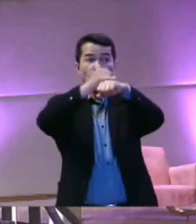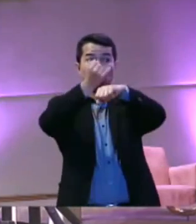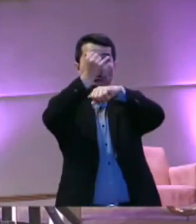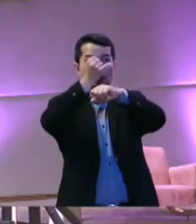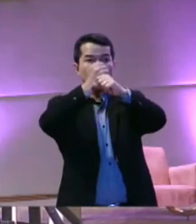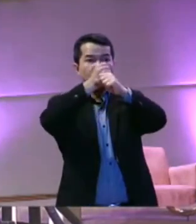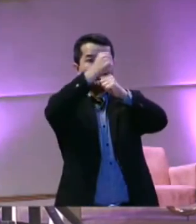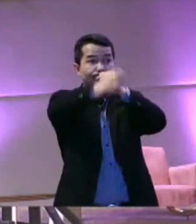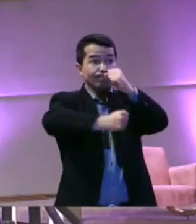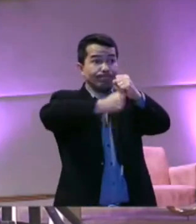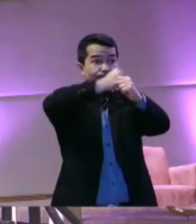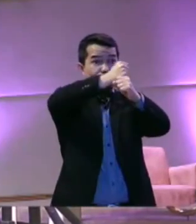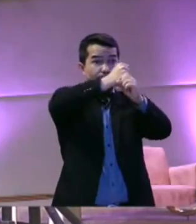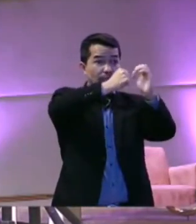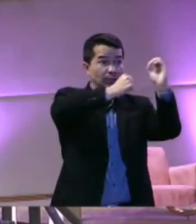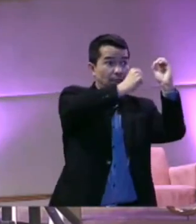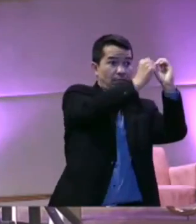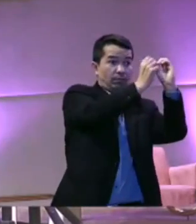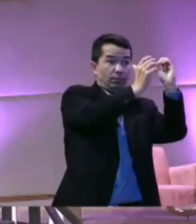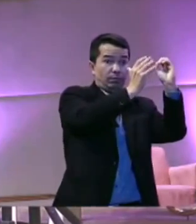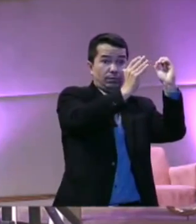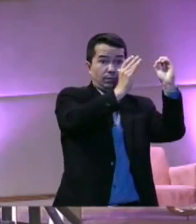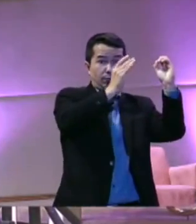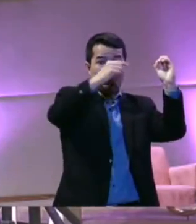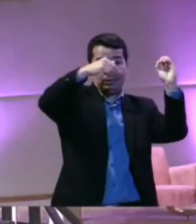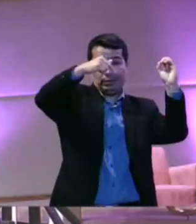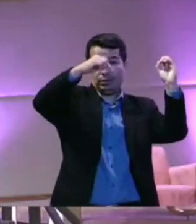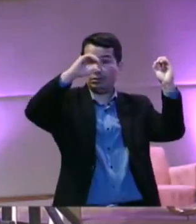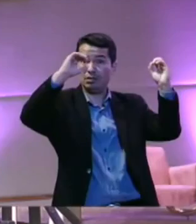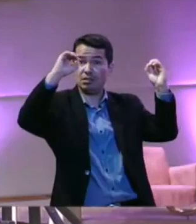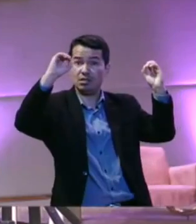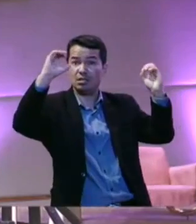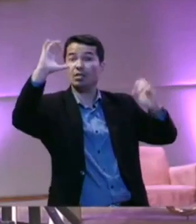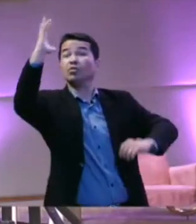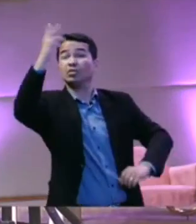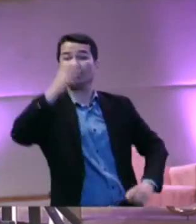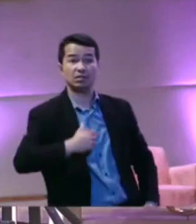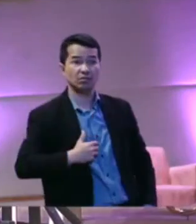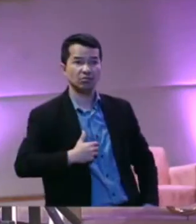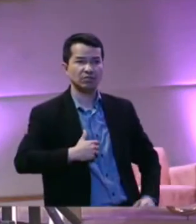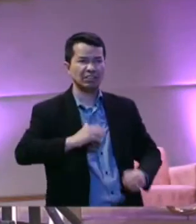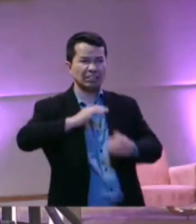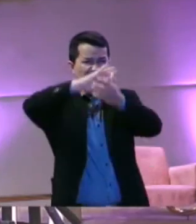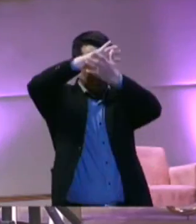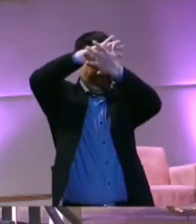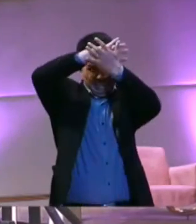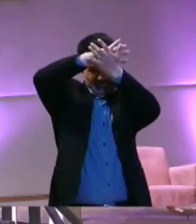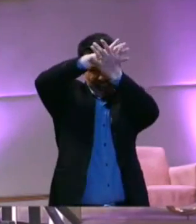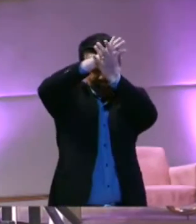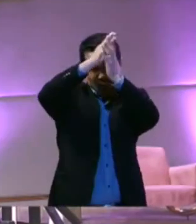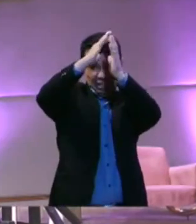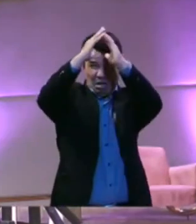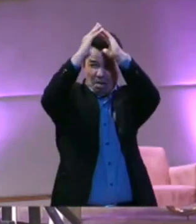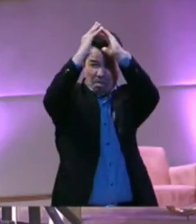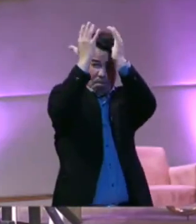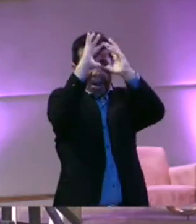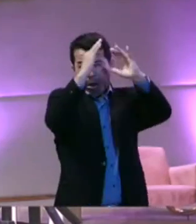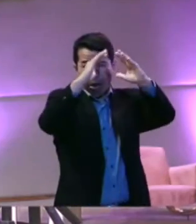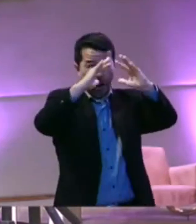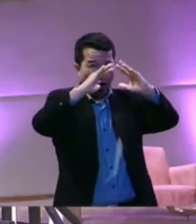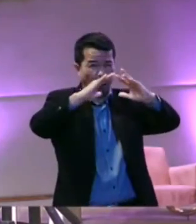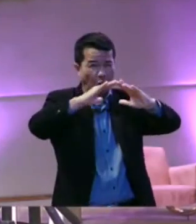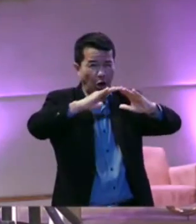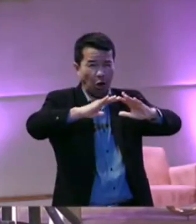viveu exatamente o resultado da rejeição que ela tinha tido com